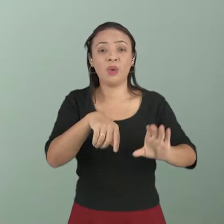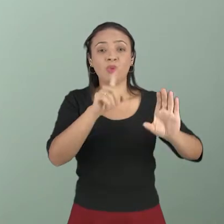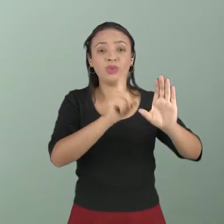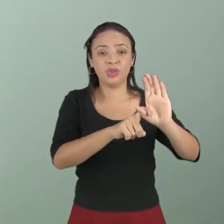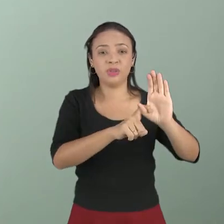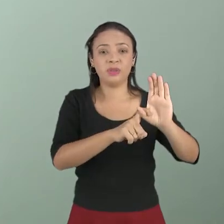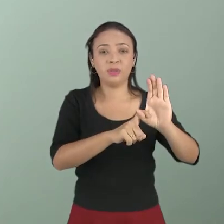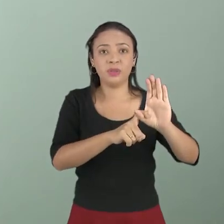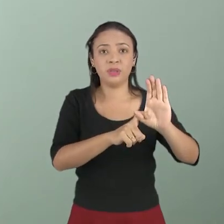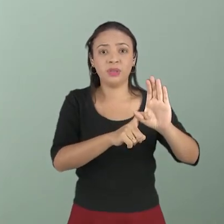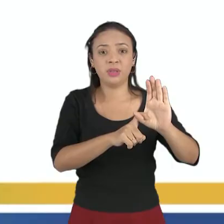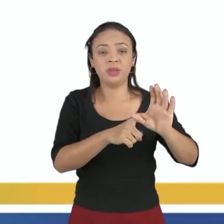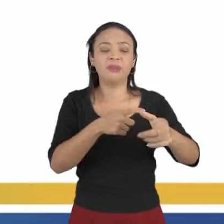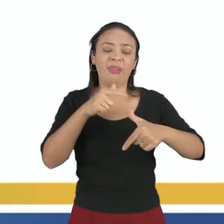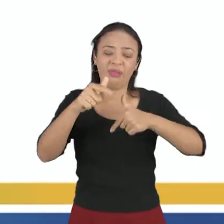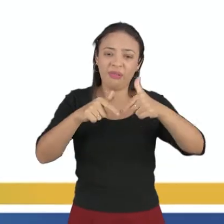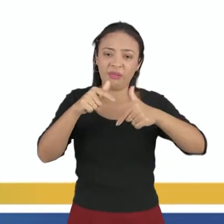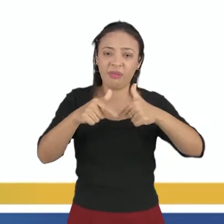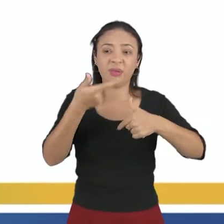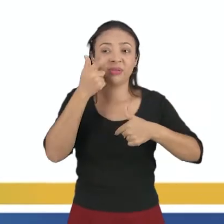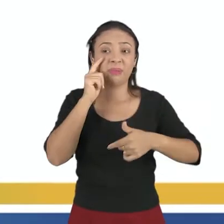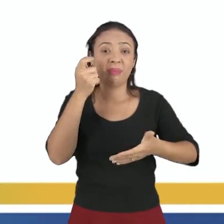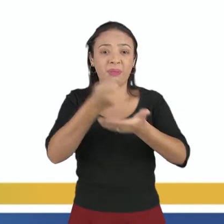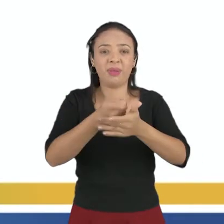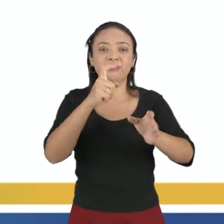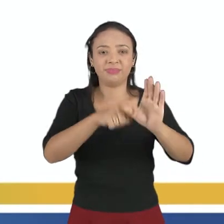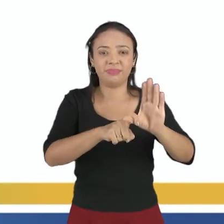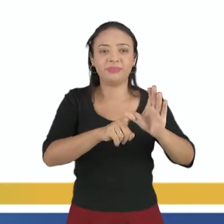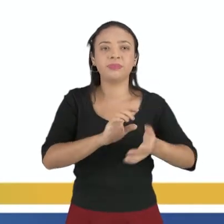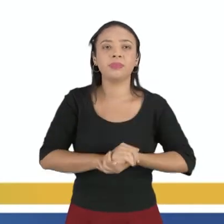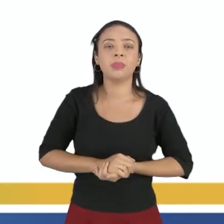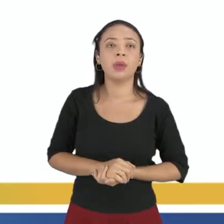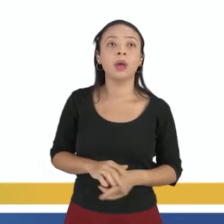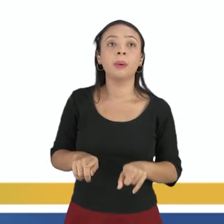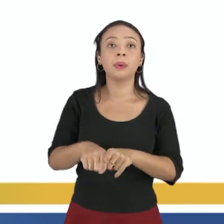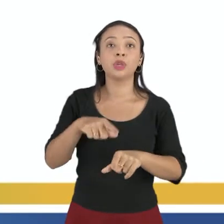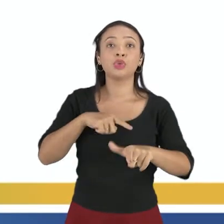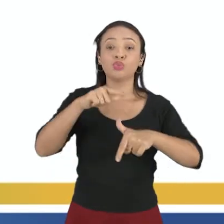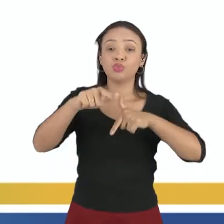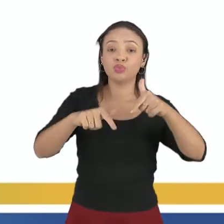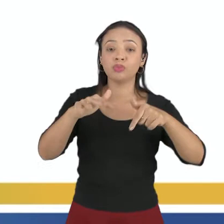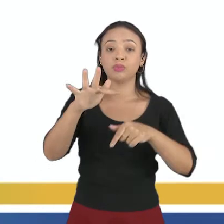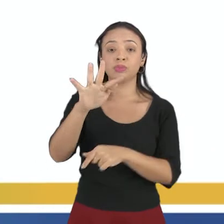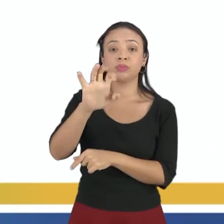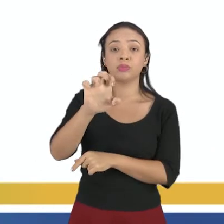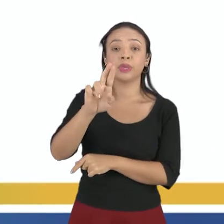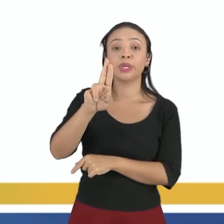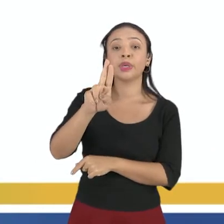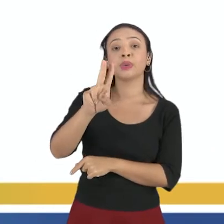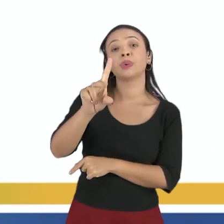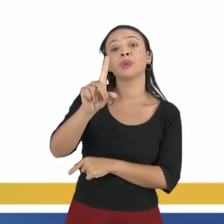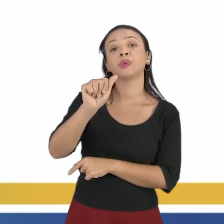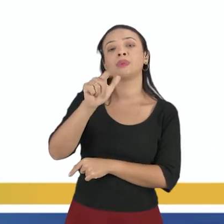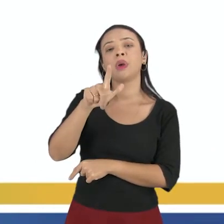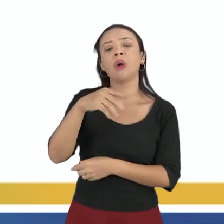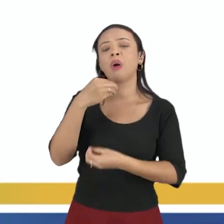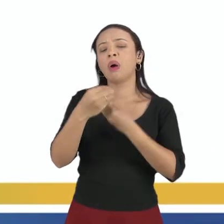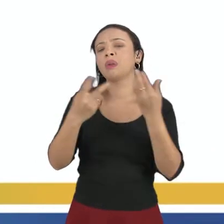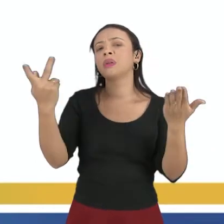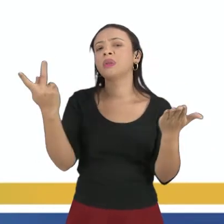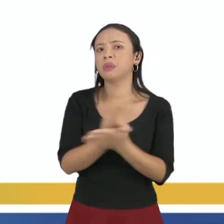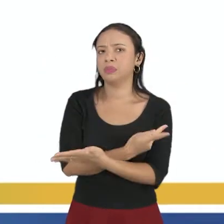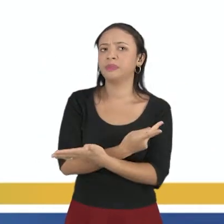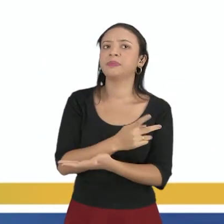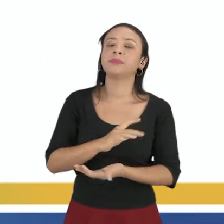trabalho escravo. Tranquilo até aí? E o trabalho feudal? Já ouviram falar no feudalismo? Como é que funcionava o